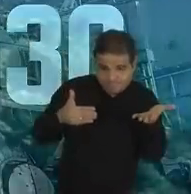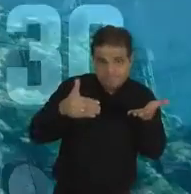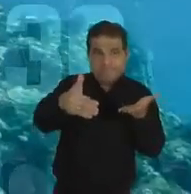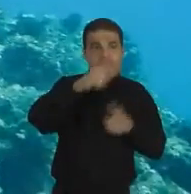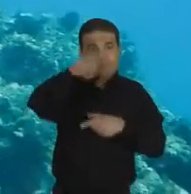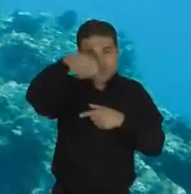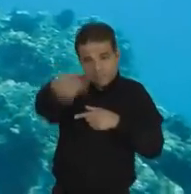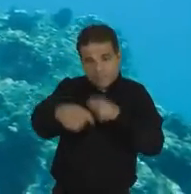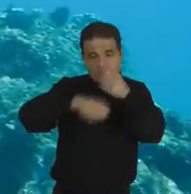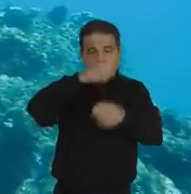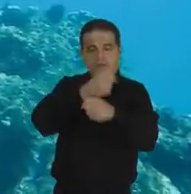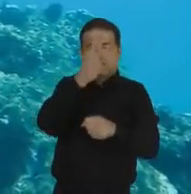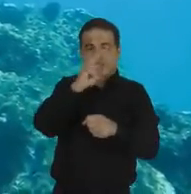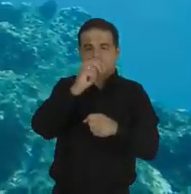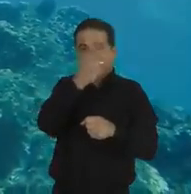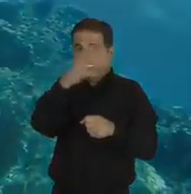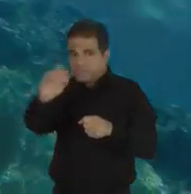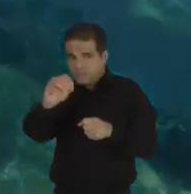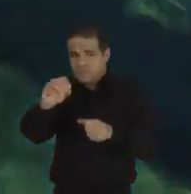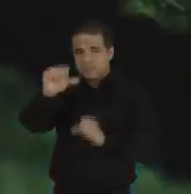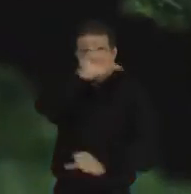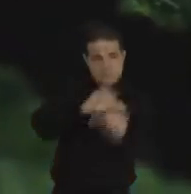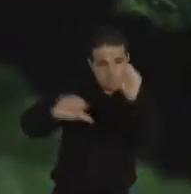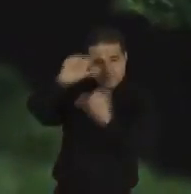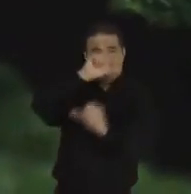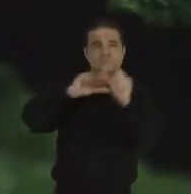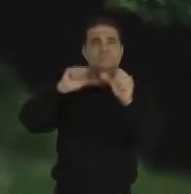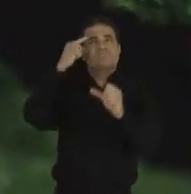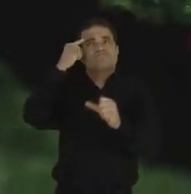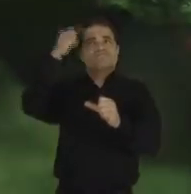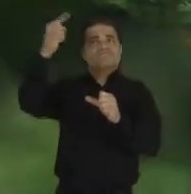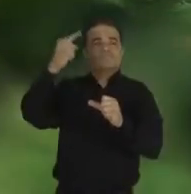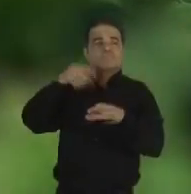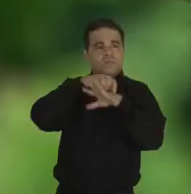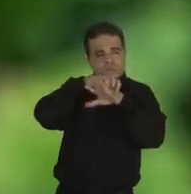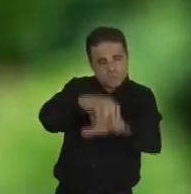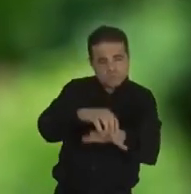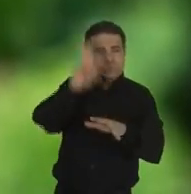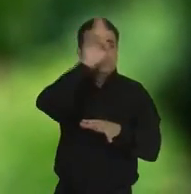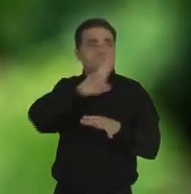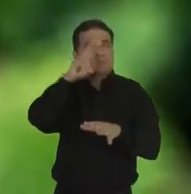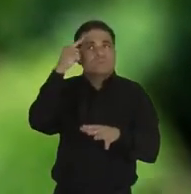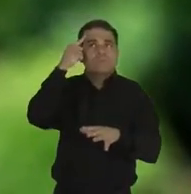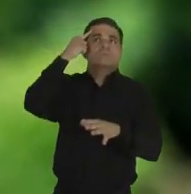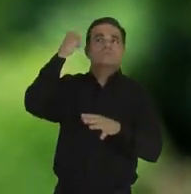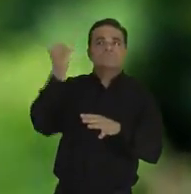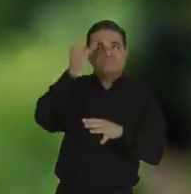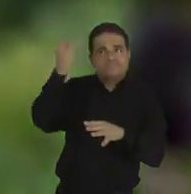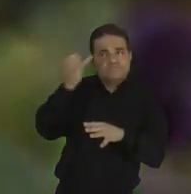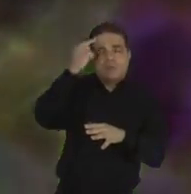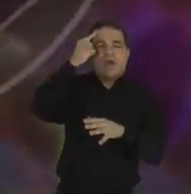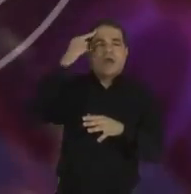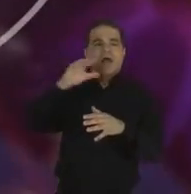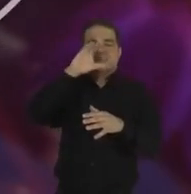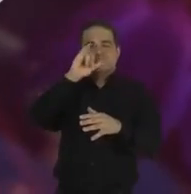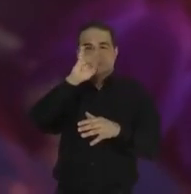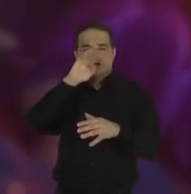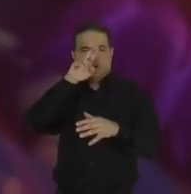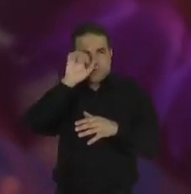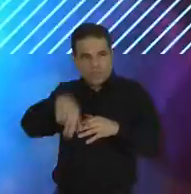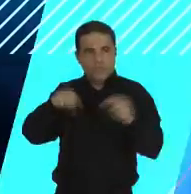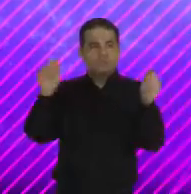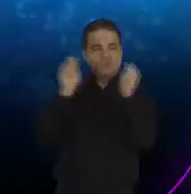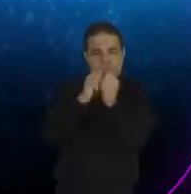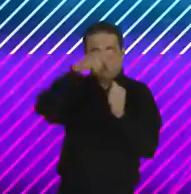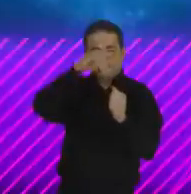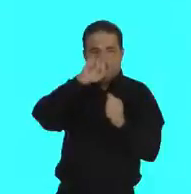2030 para reverter esse cenário as frotas de utilitários tem um papel importante e a Citroen e a Peugeot que estão